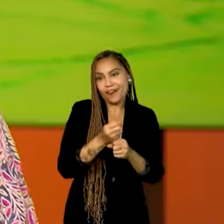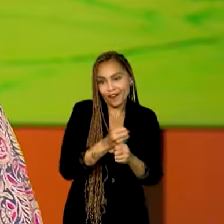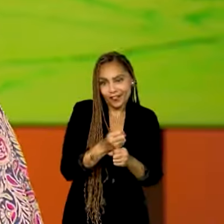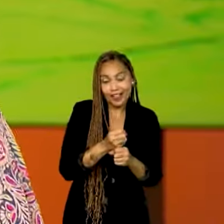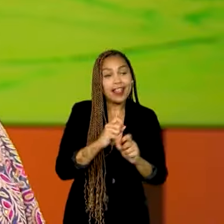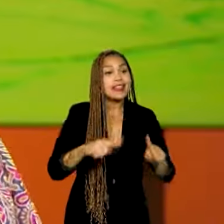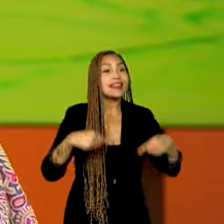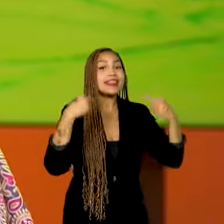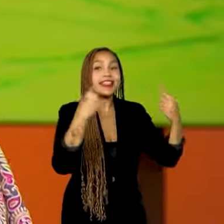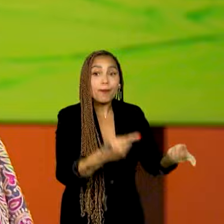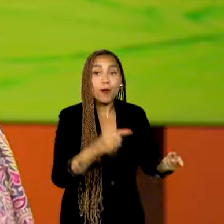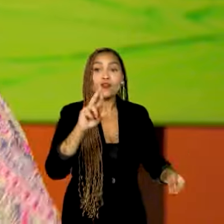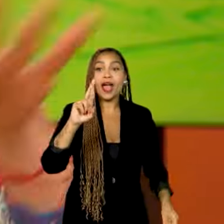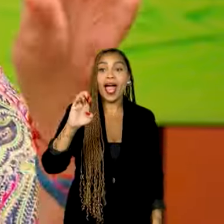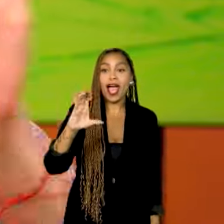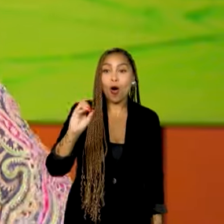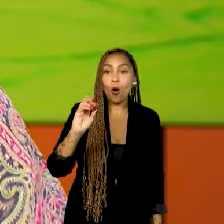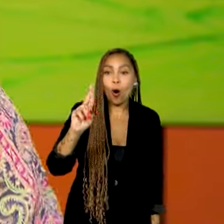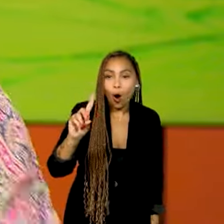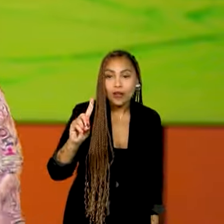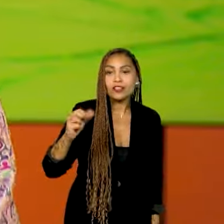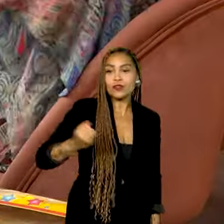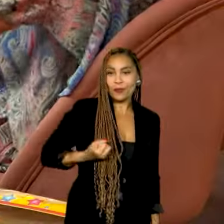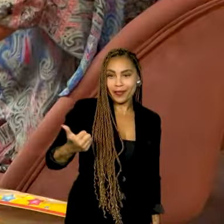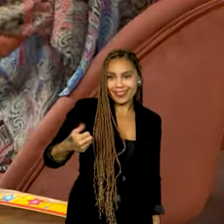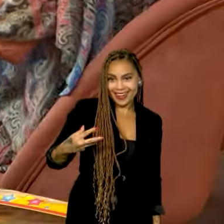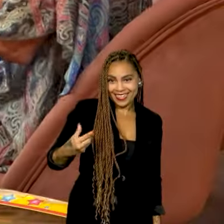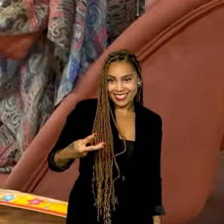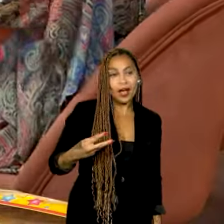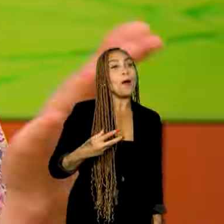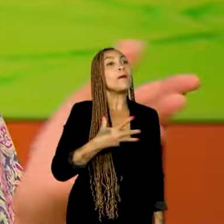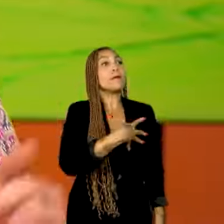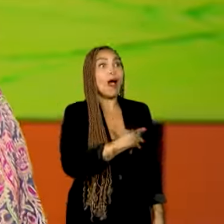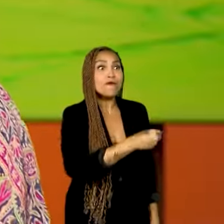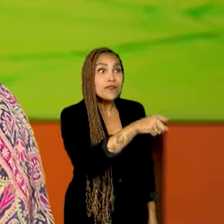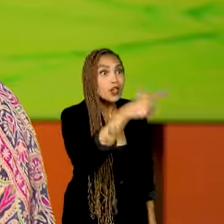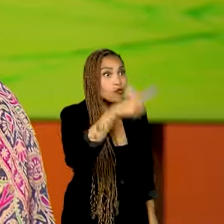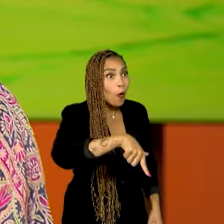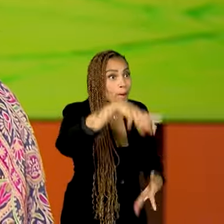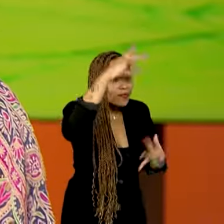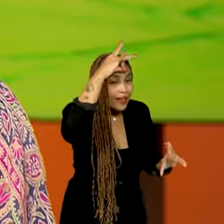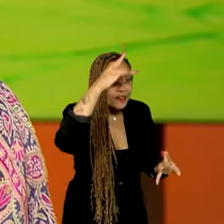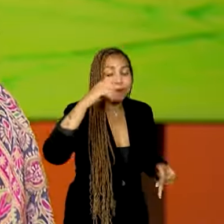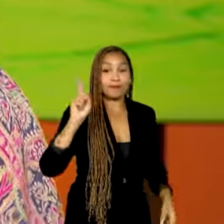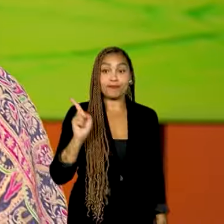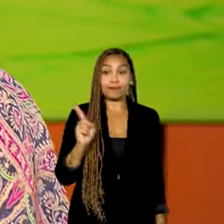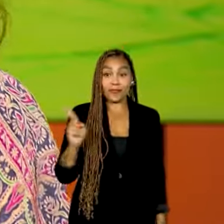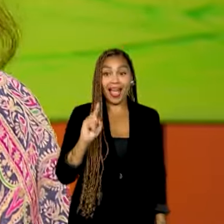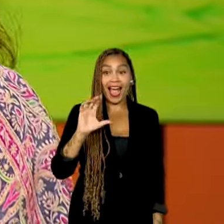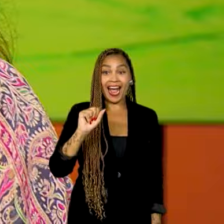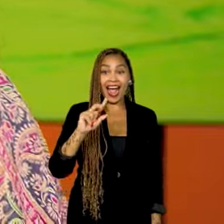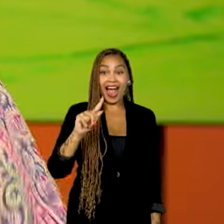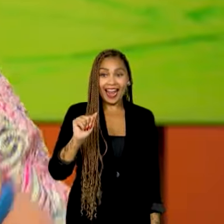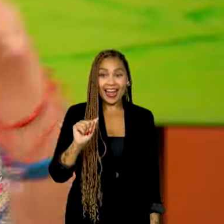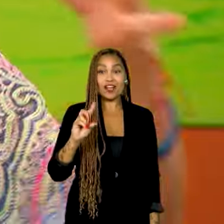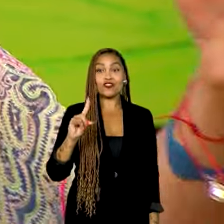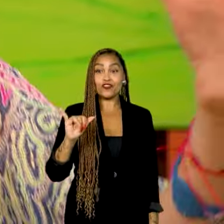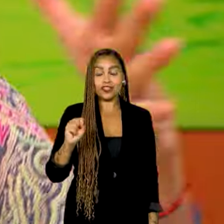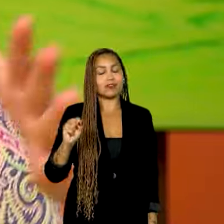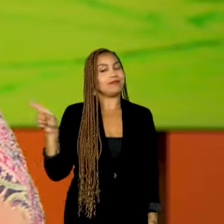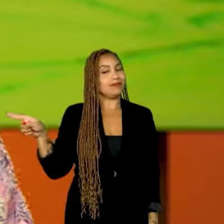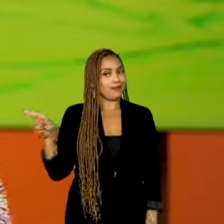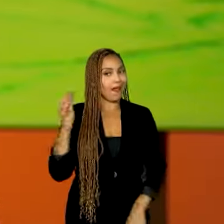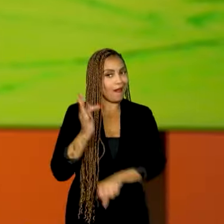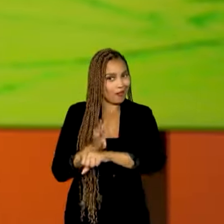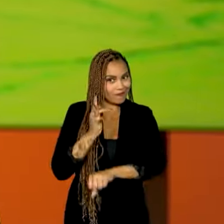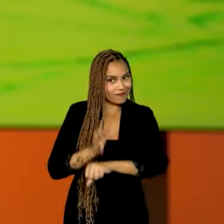minha filha também, já com 20 e pouco. Então, é sua filha, que é pra mãe, pronto, já é. Formou. E a Carlinha, danada... Porque é danada. E eu lembro que a gente fazendo